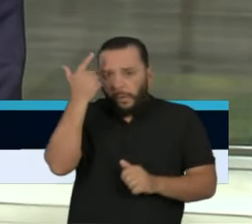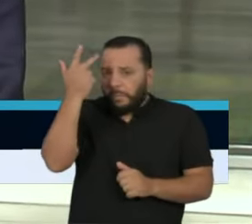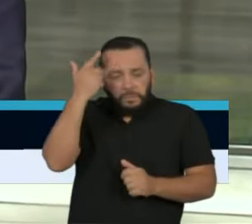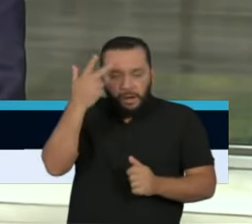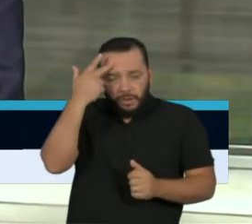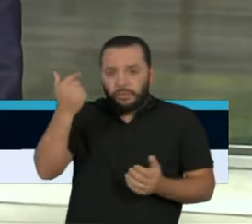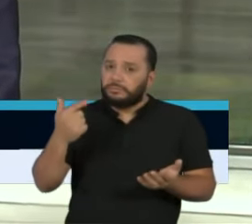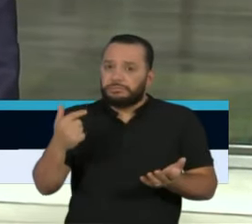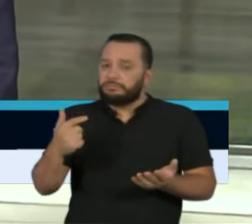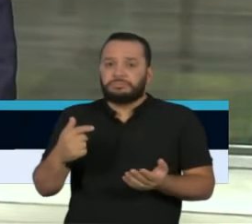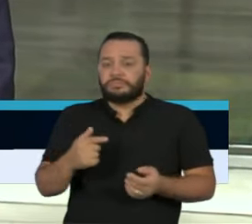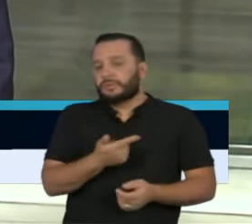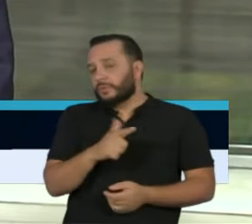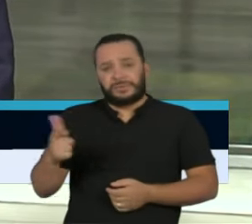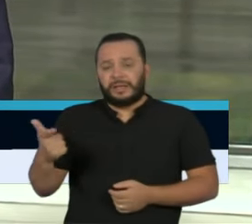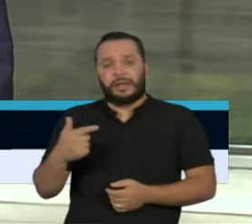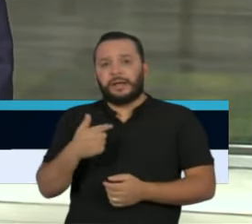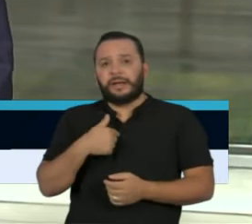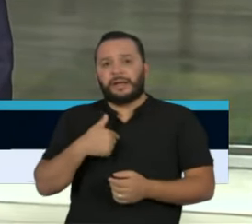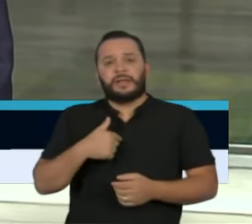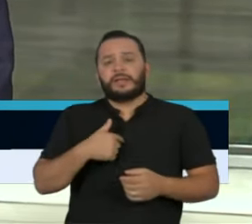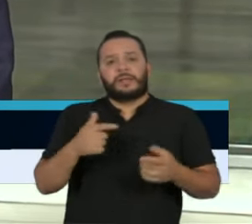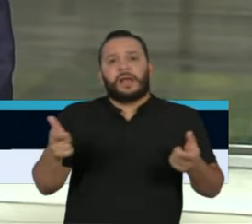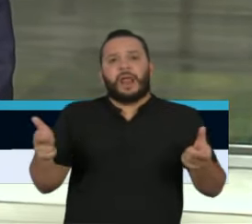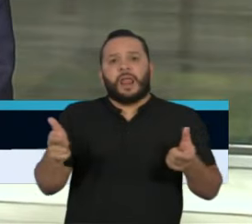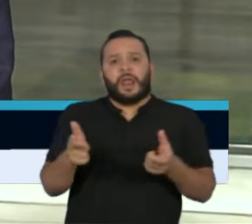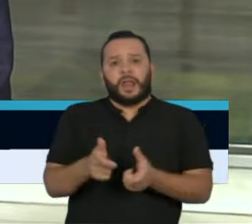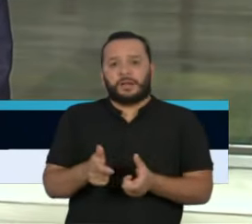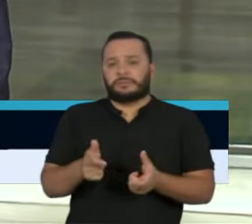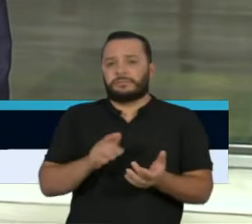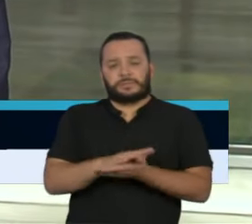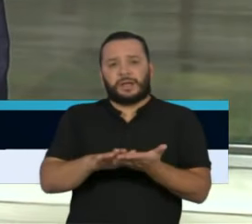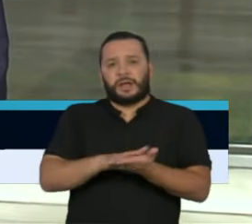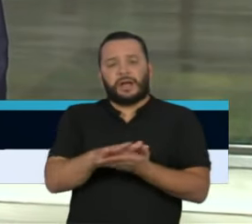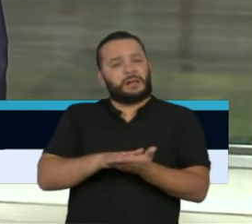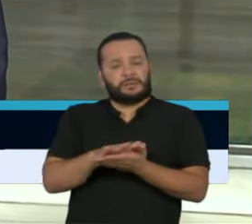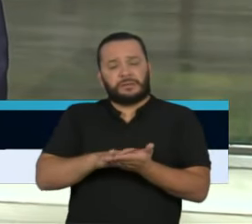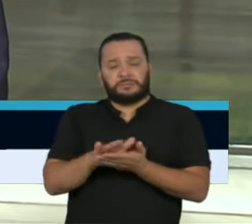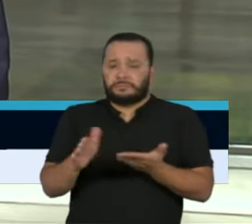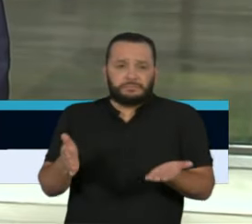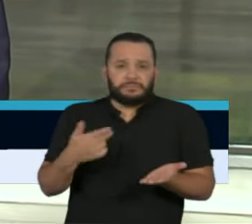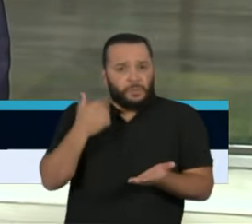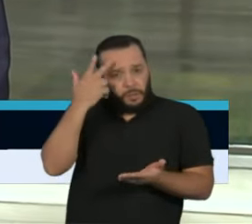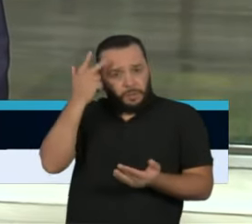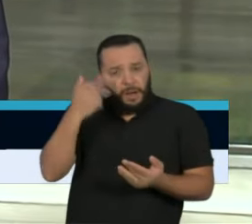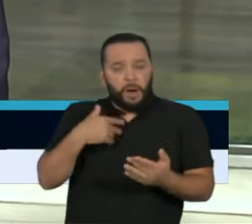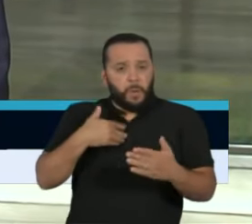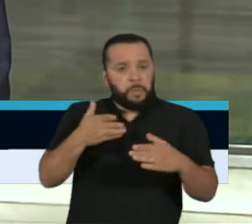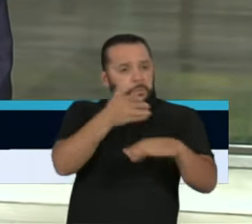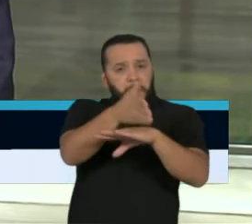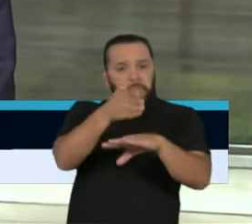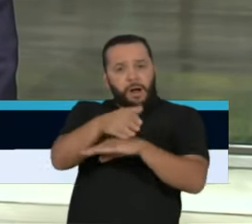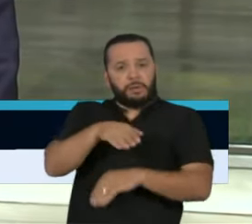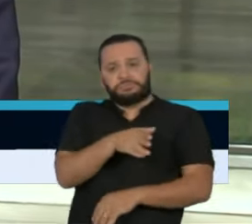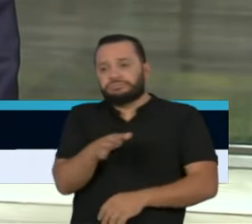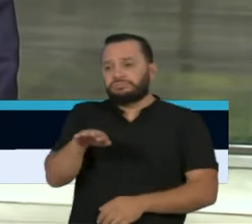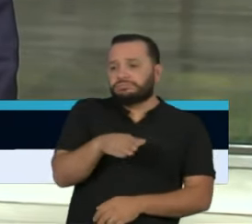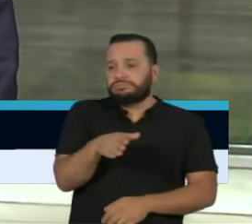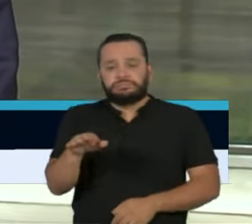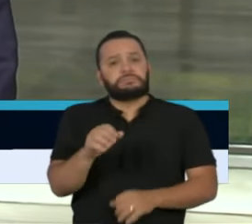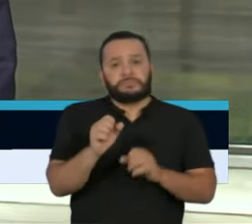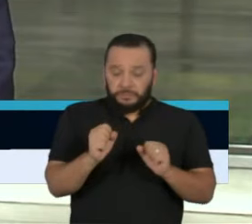sem nenhuma interrupção, sem redução de oferta e operando normalmente. Mas também